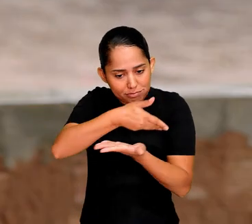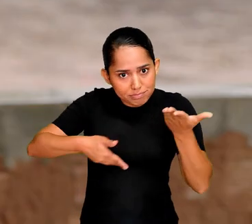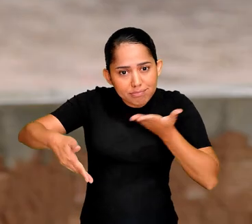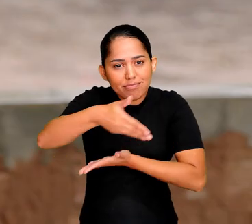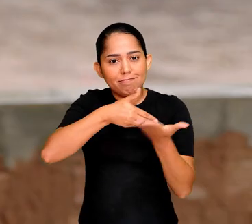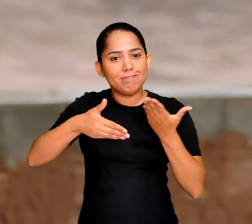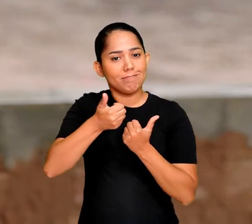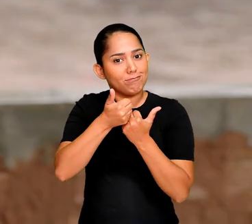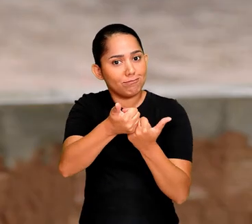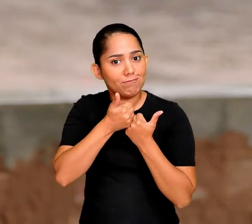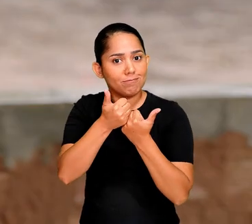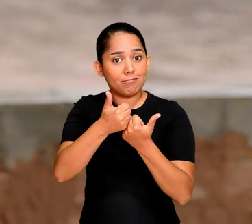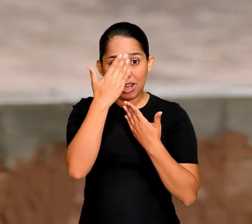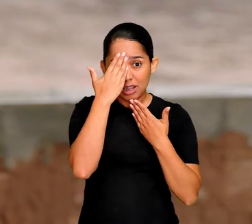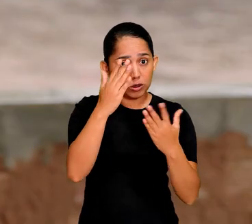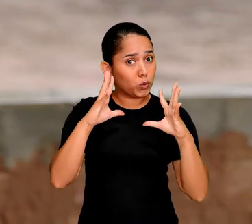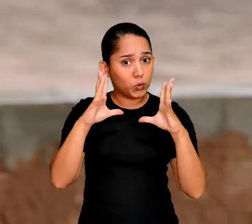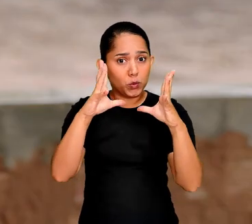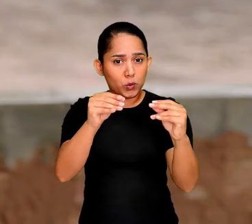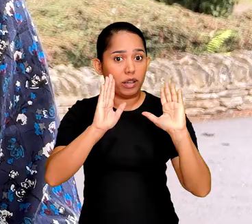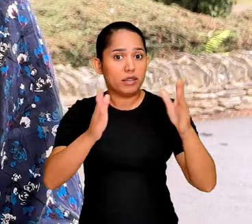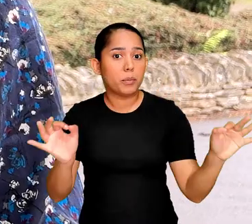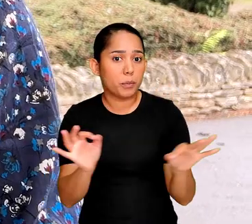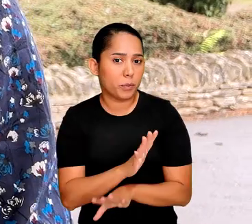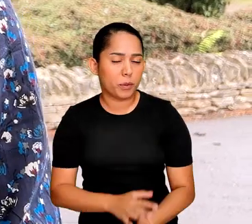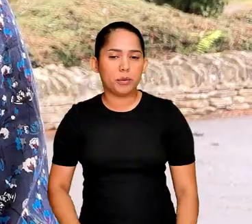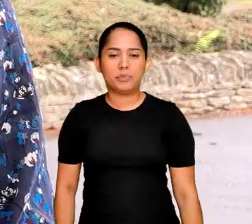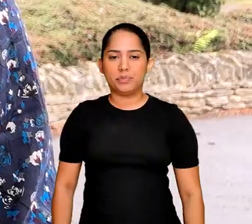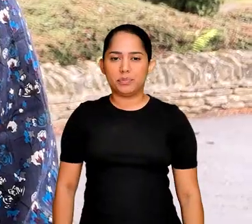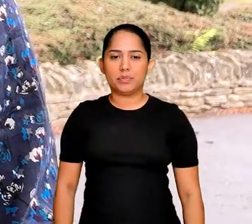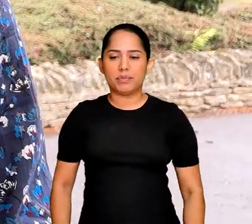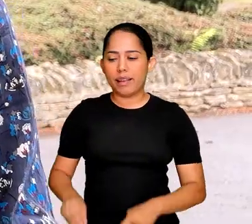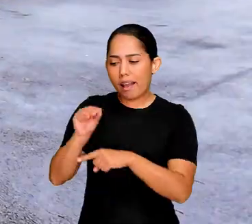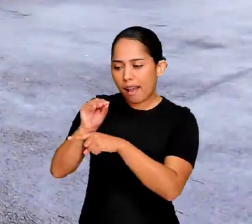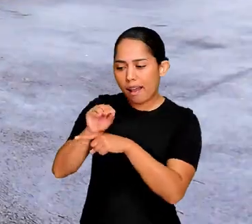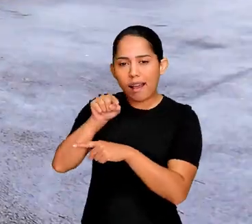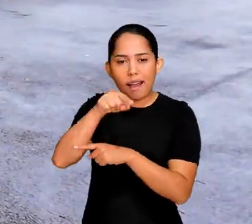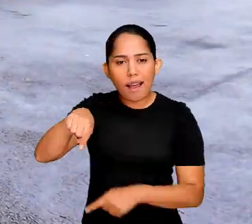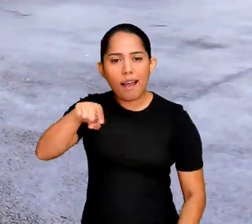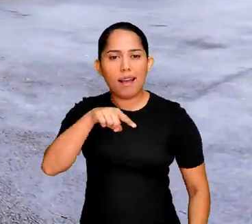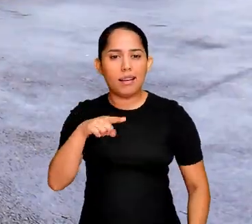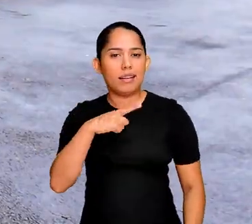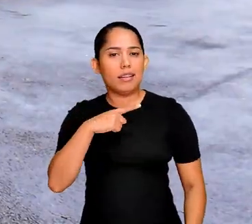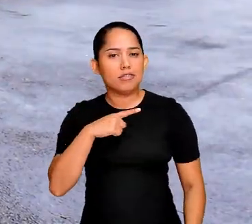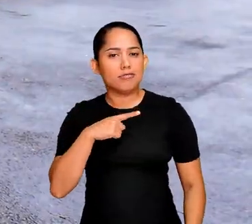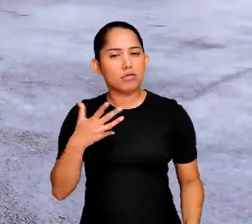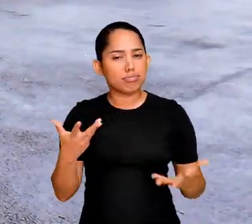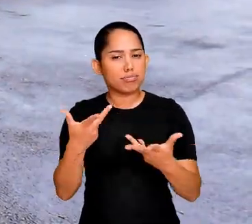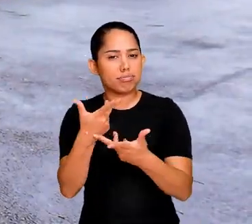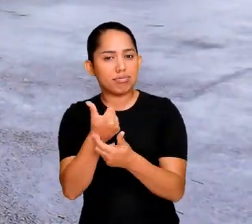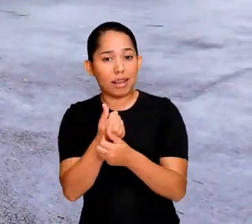né, participar da gratidão de todos esses fenômenos. São alimentos que a gente produz com qualidade, que